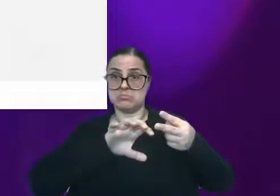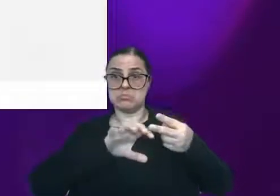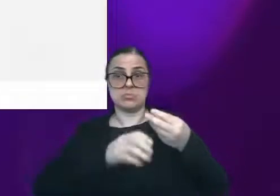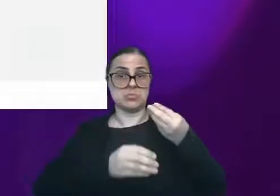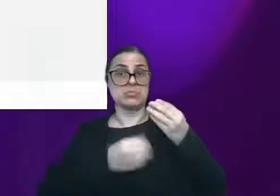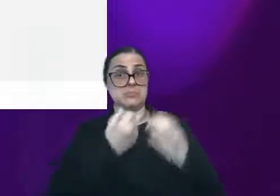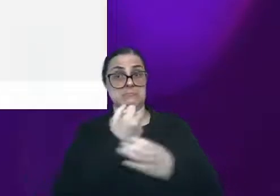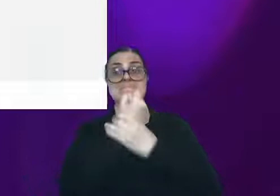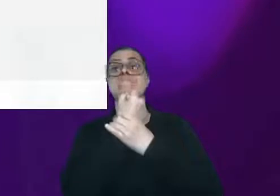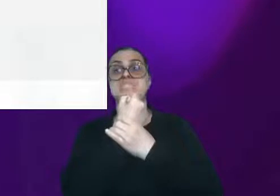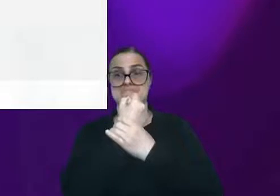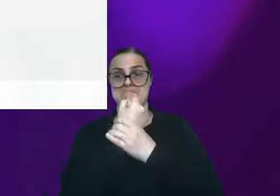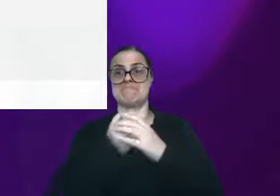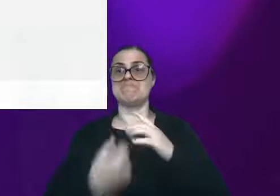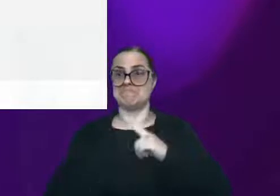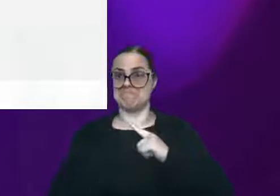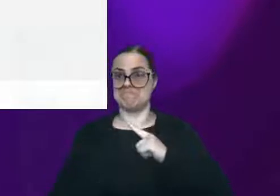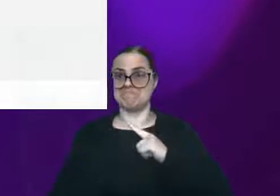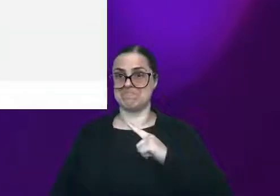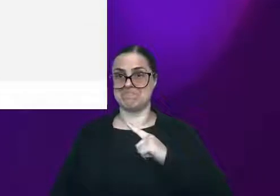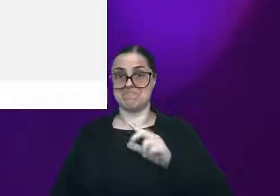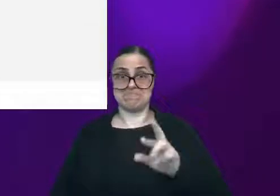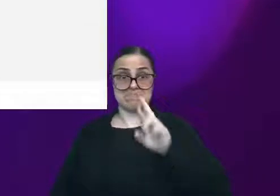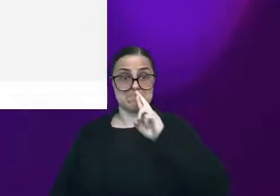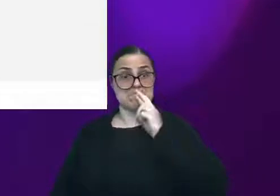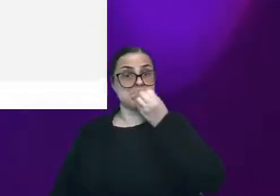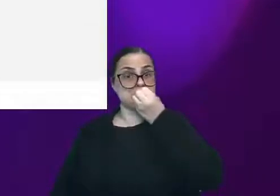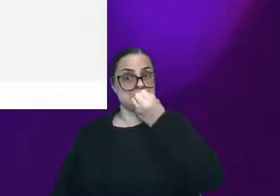segurança e com bons resultados.